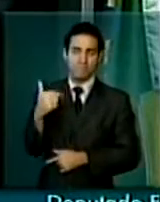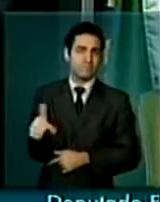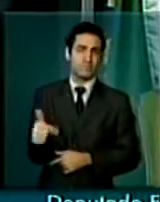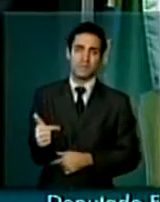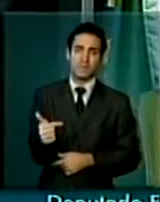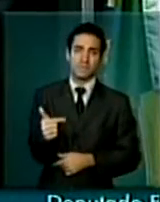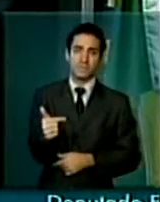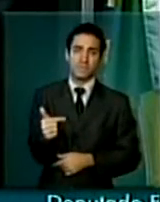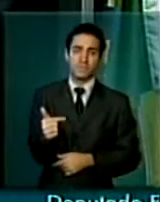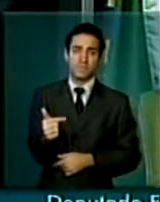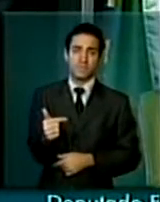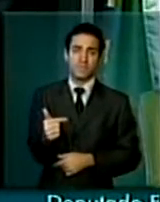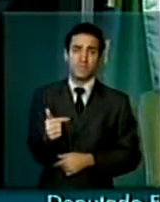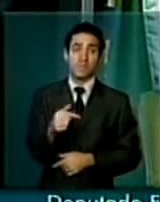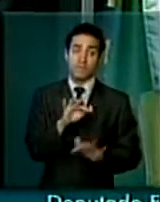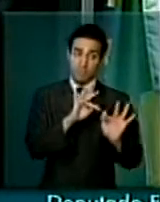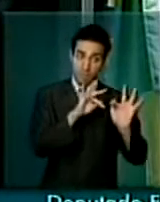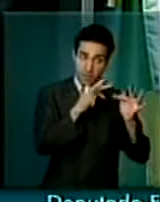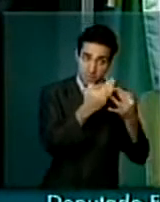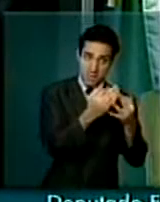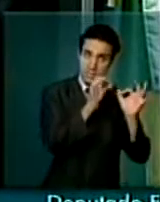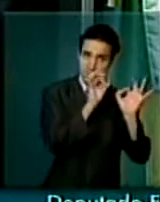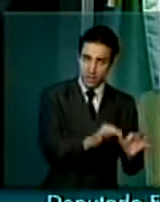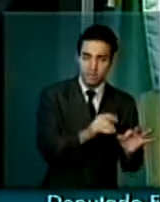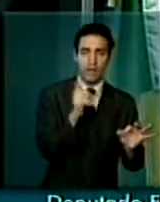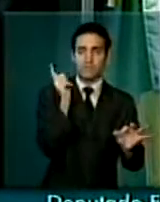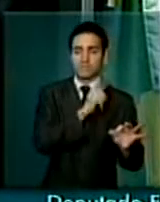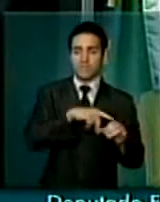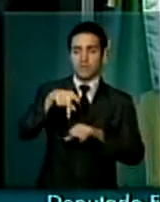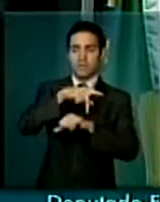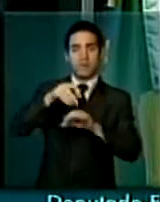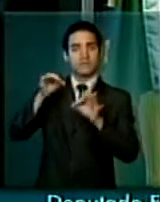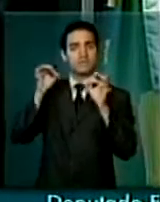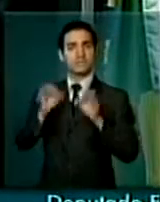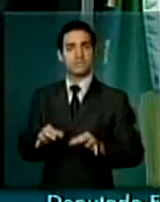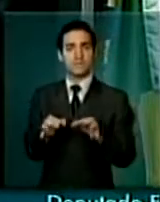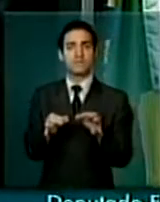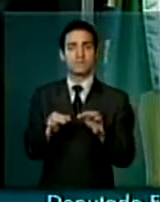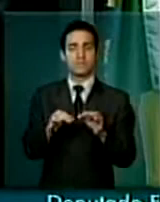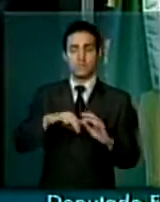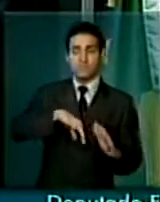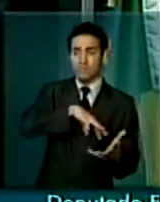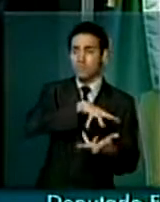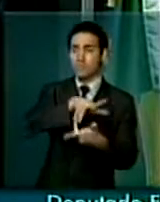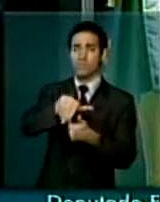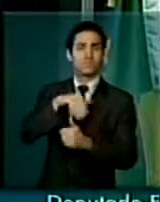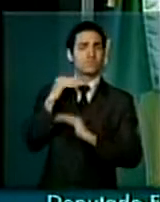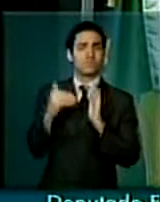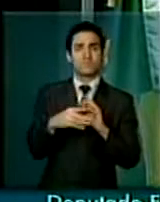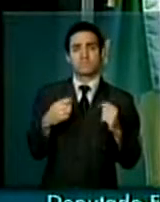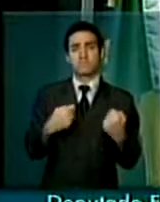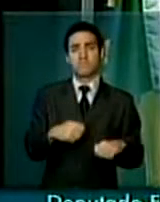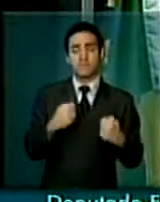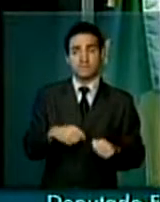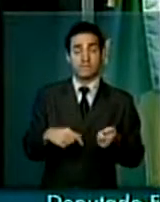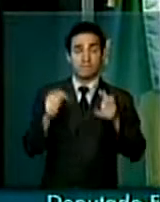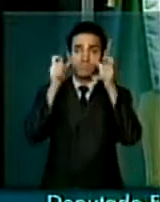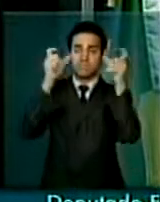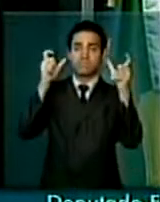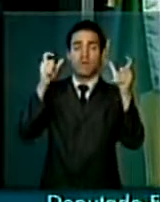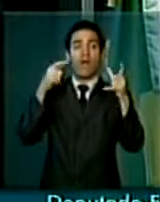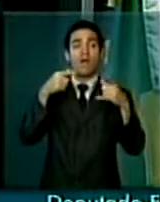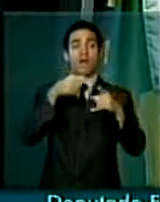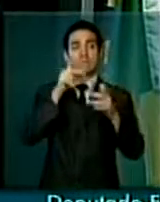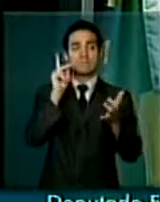não poderá haver uma pátria verdadeiramente constituída. A humanidade necessita despertar para o